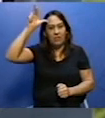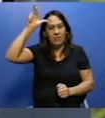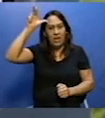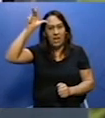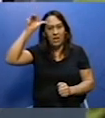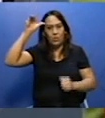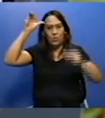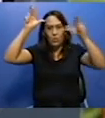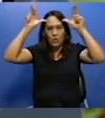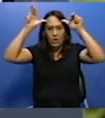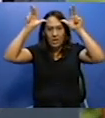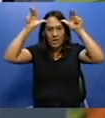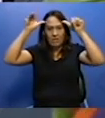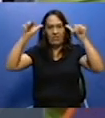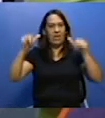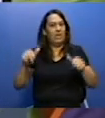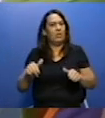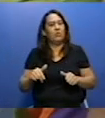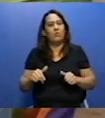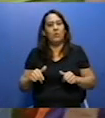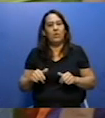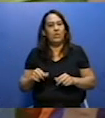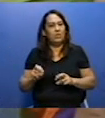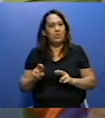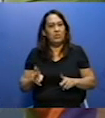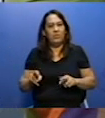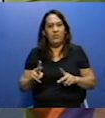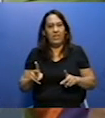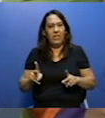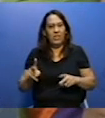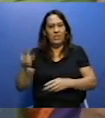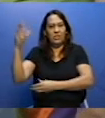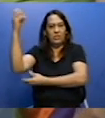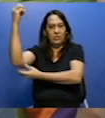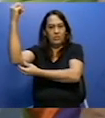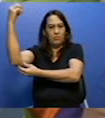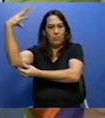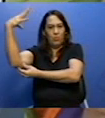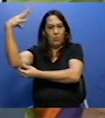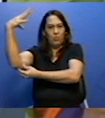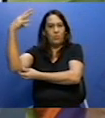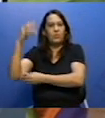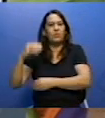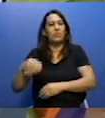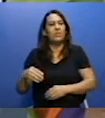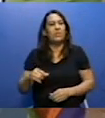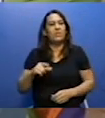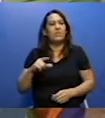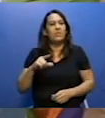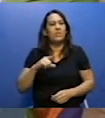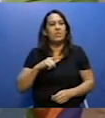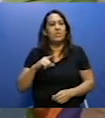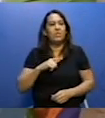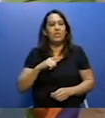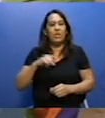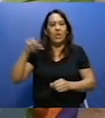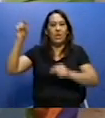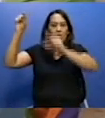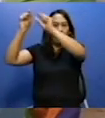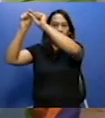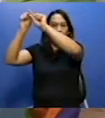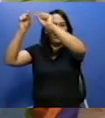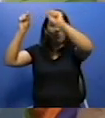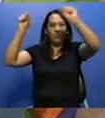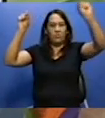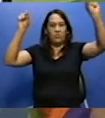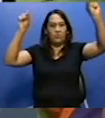os fios de eletricidade, o poste. Tá vendo esse fio que passa aqui no meio? É o fio aonde transmite